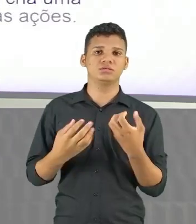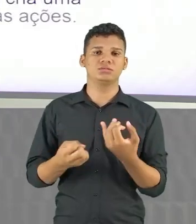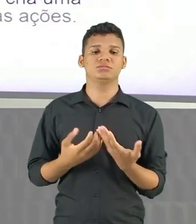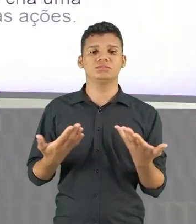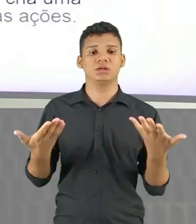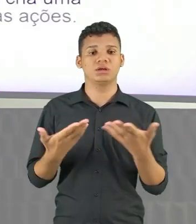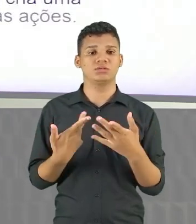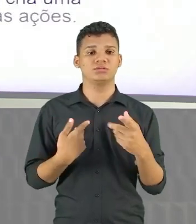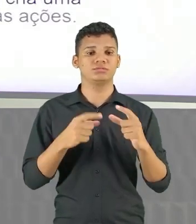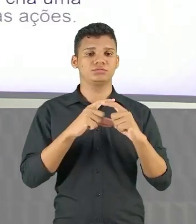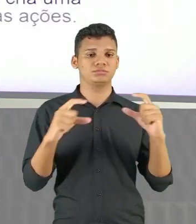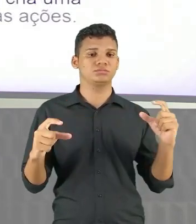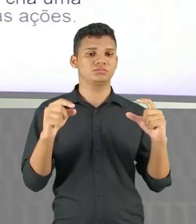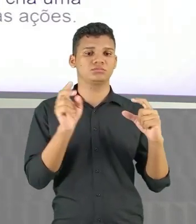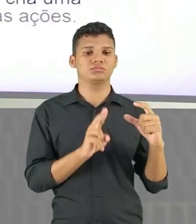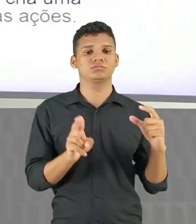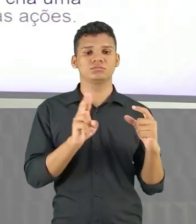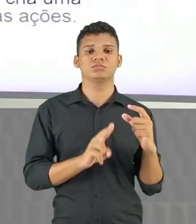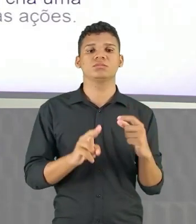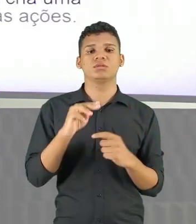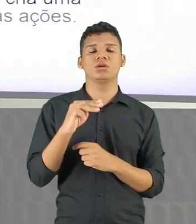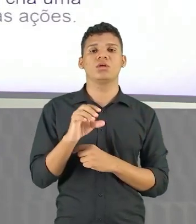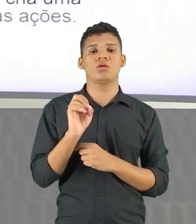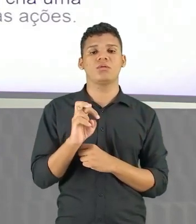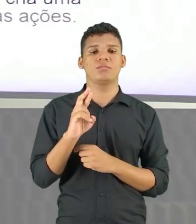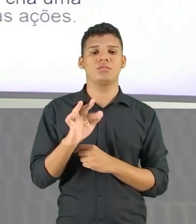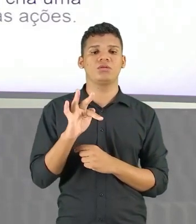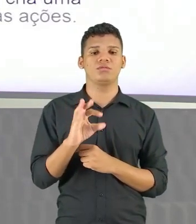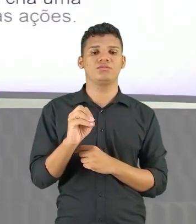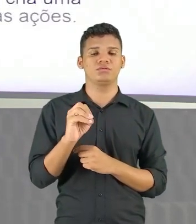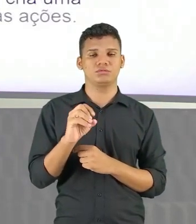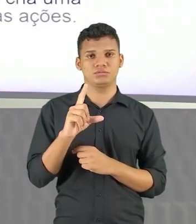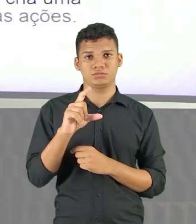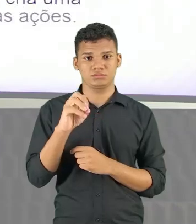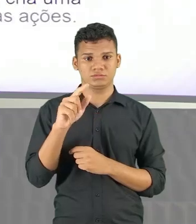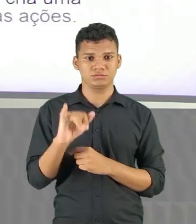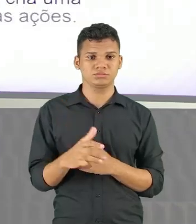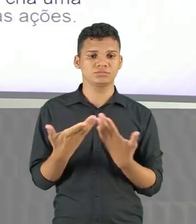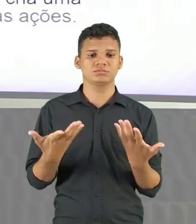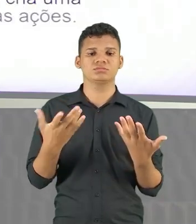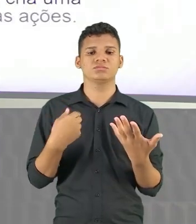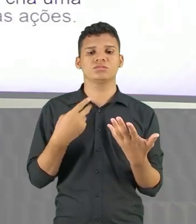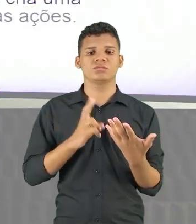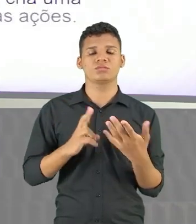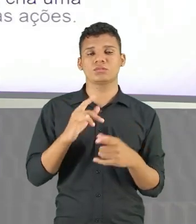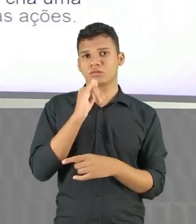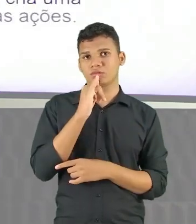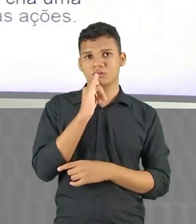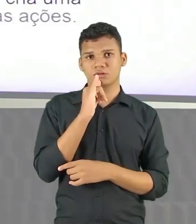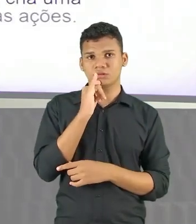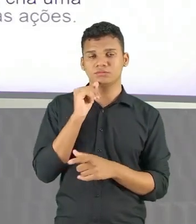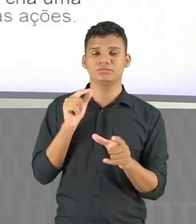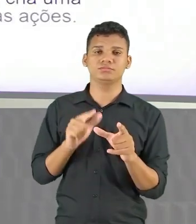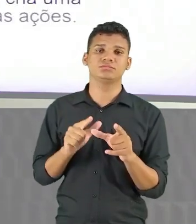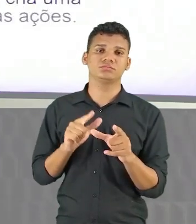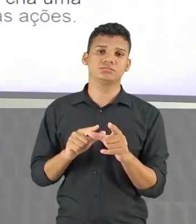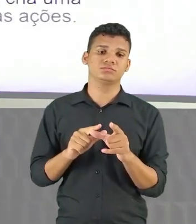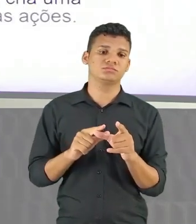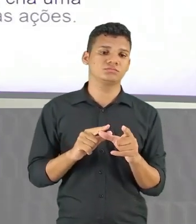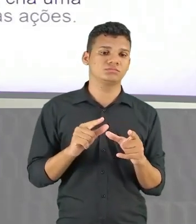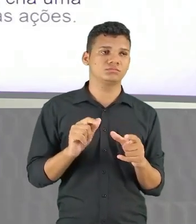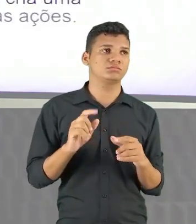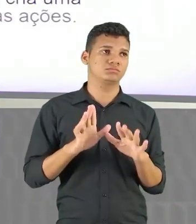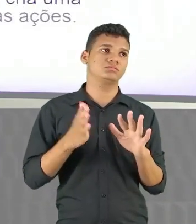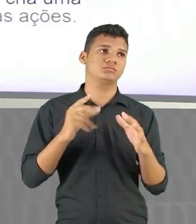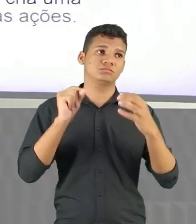charge. Então, esse recurso morfossintático que colabora para o efeito de humor está indicado pelo. Na verdade, na minha explicação, eu